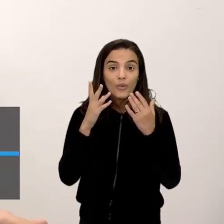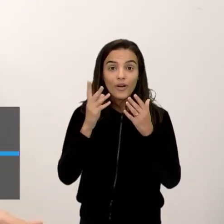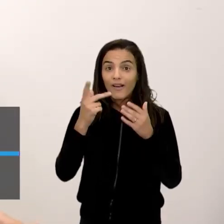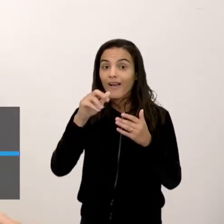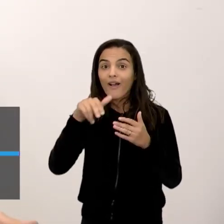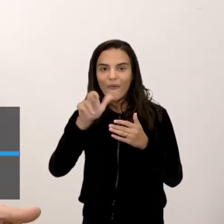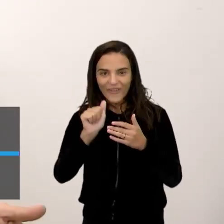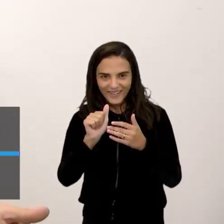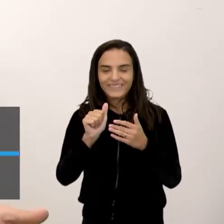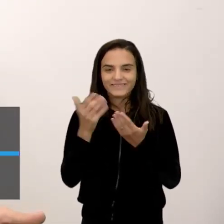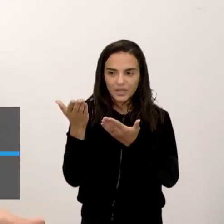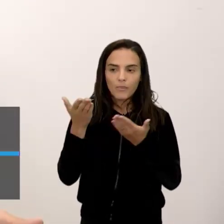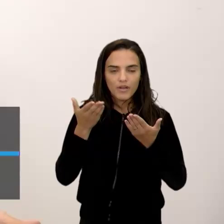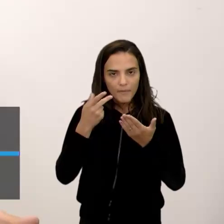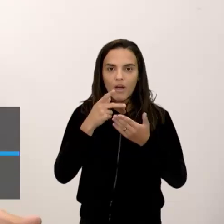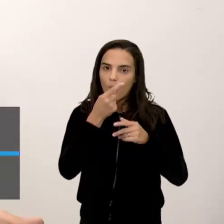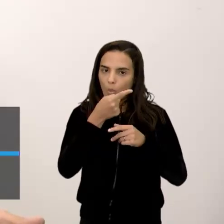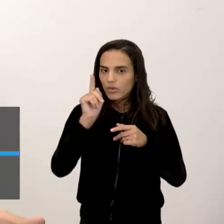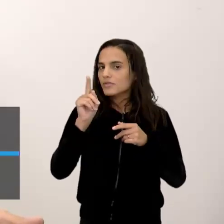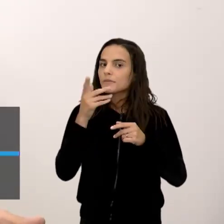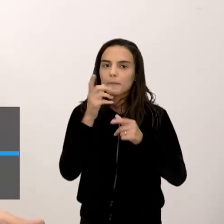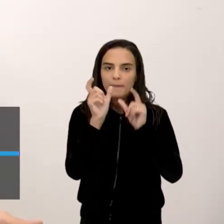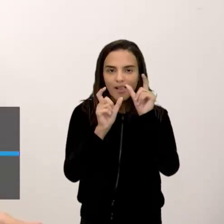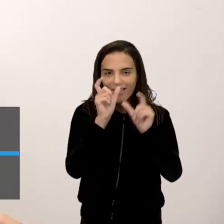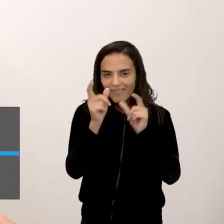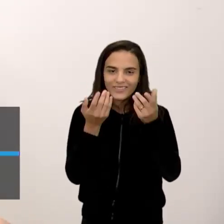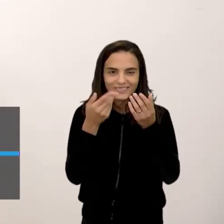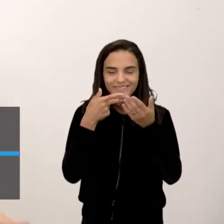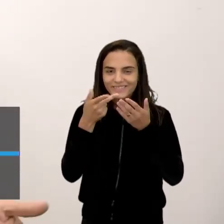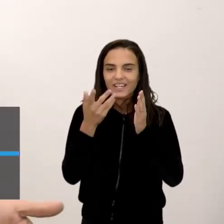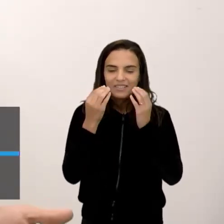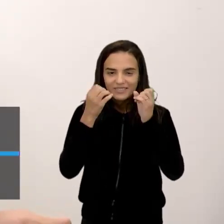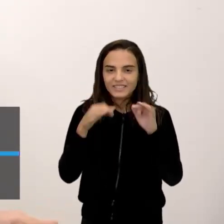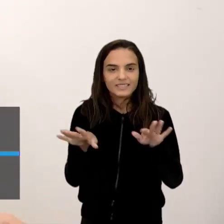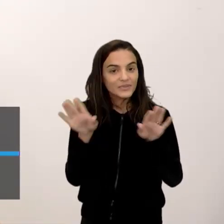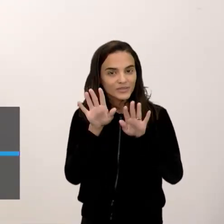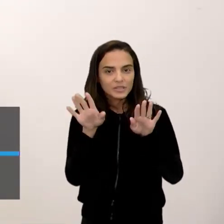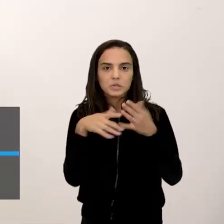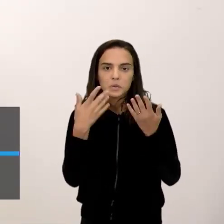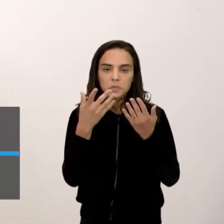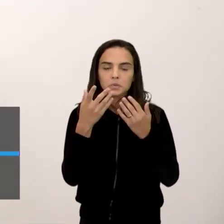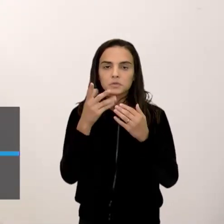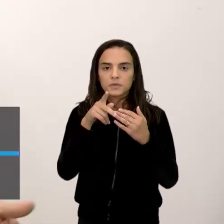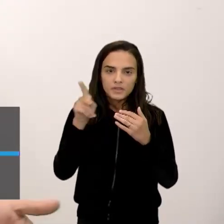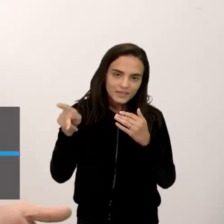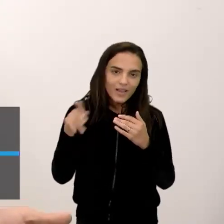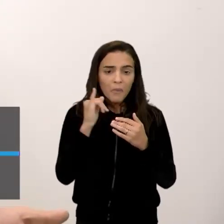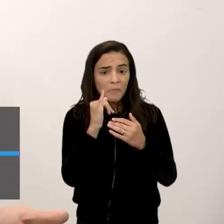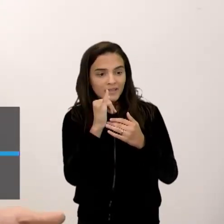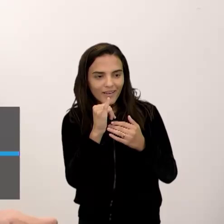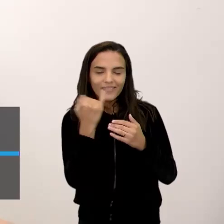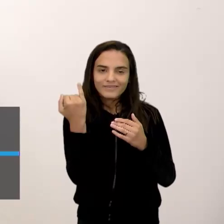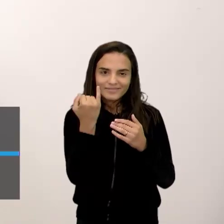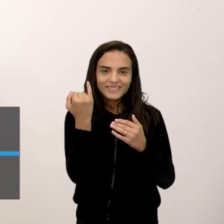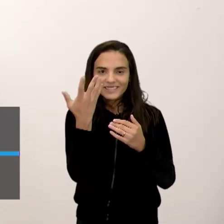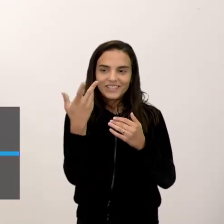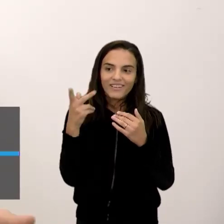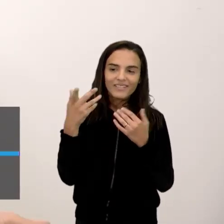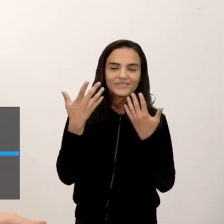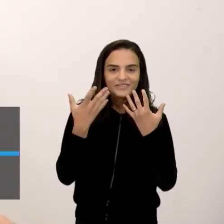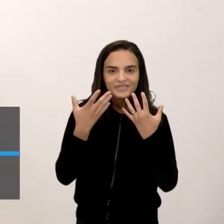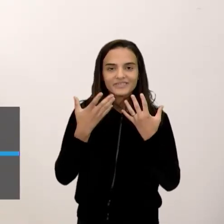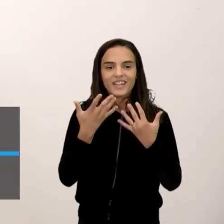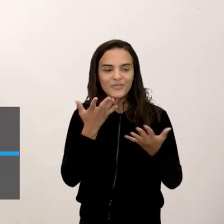para falar as últimas palavras dele, se despedir aí dos nossos professores e deixar alguma mensagem que ele queira